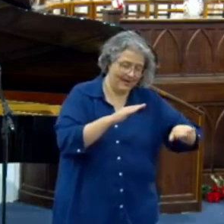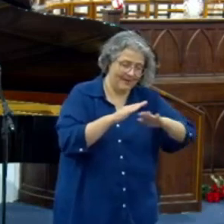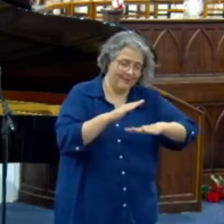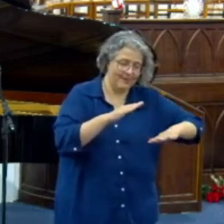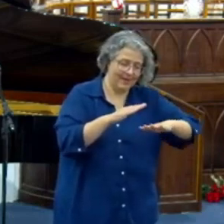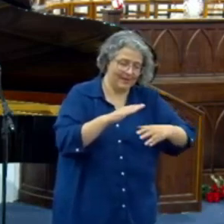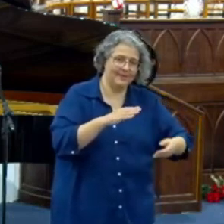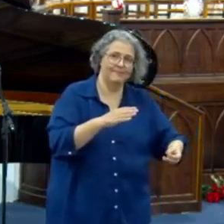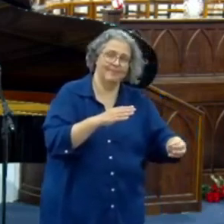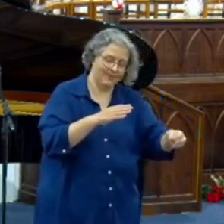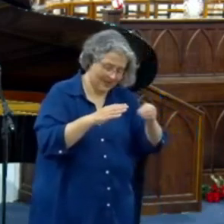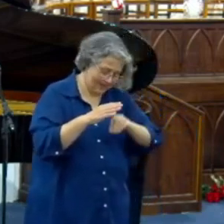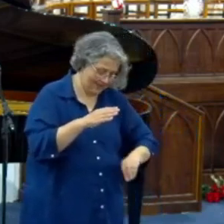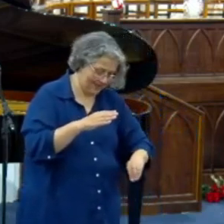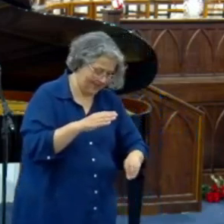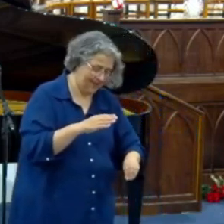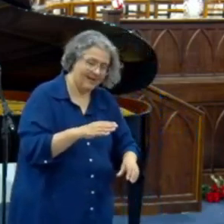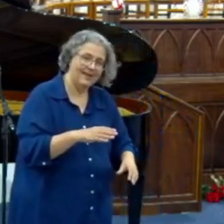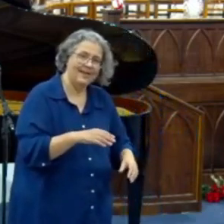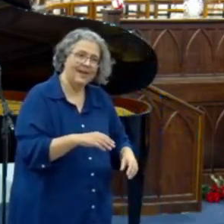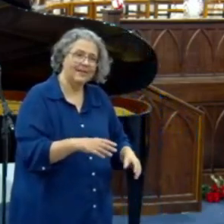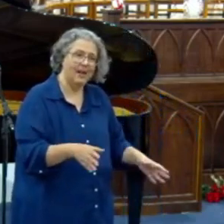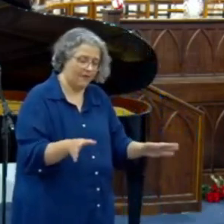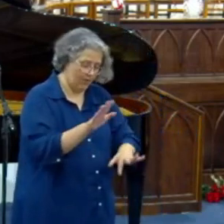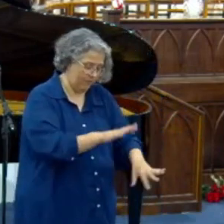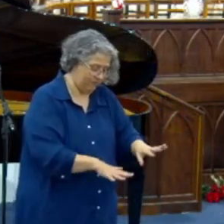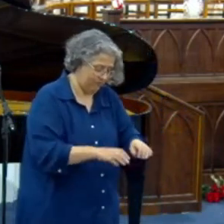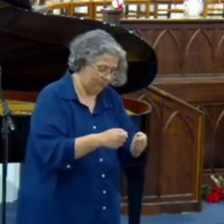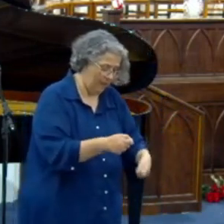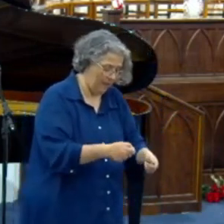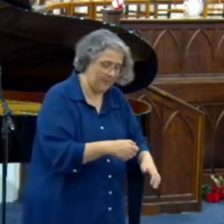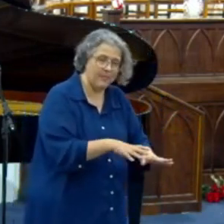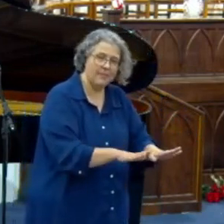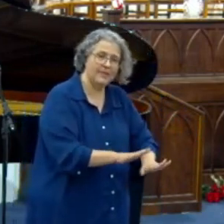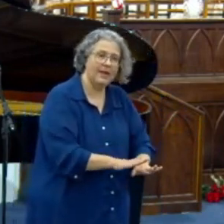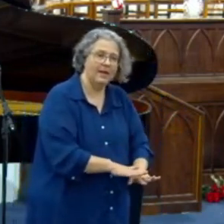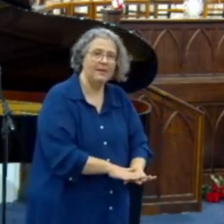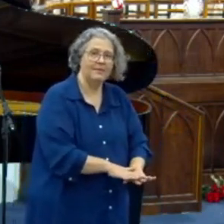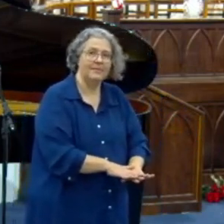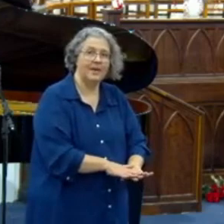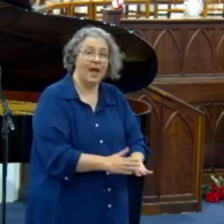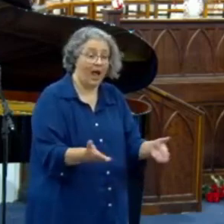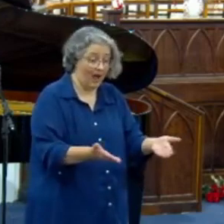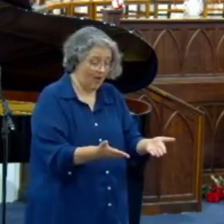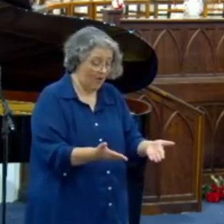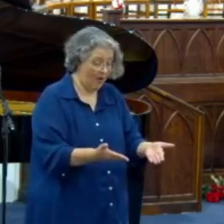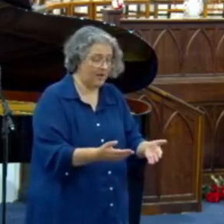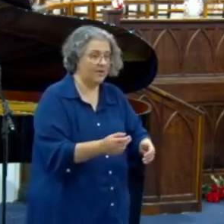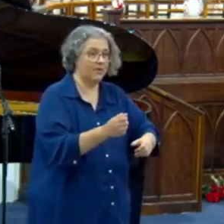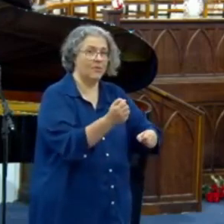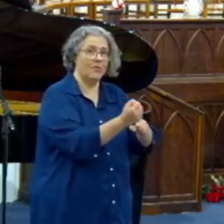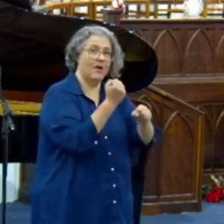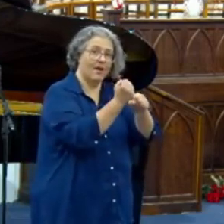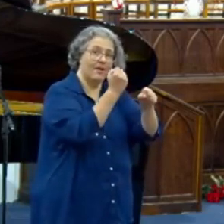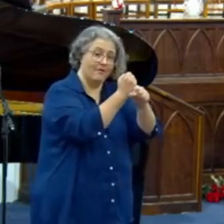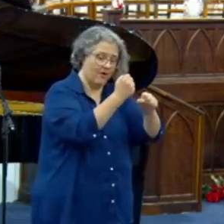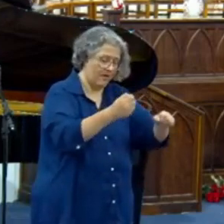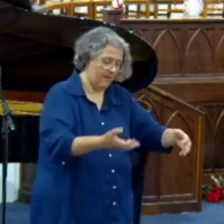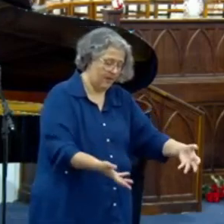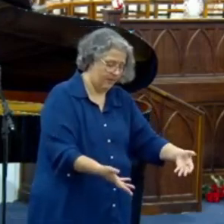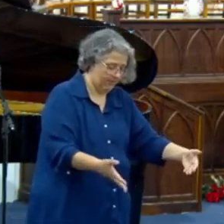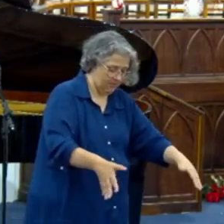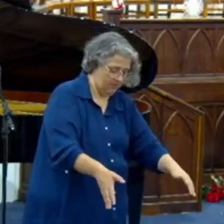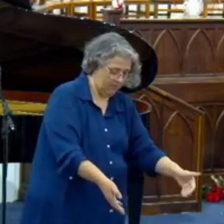te digo, pedra fundamental pode ficar enterrada na terra, mas coração de crente não pode ficar enterrado na